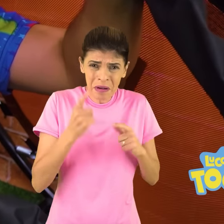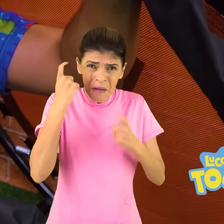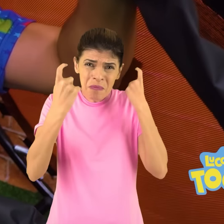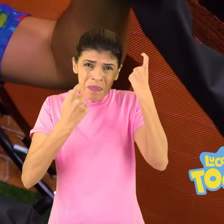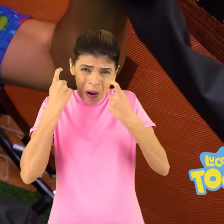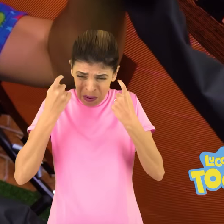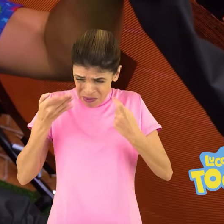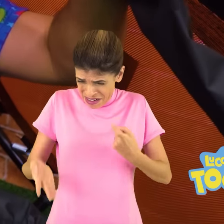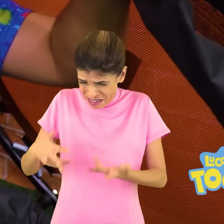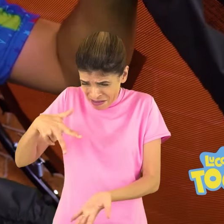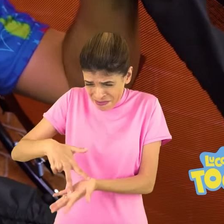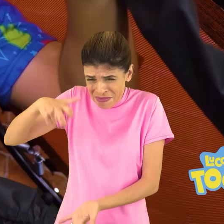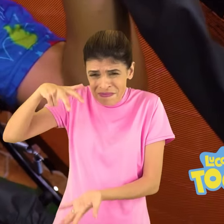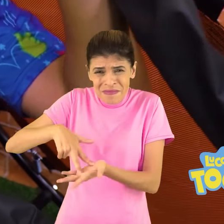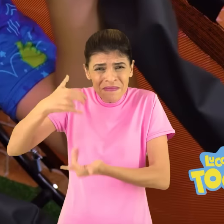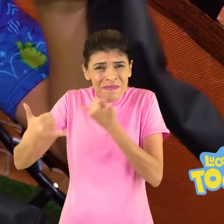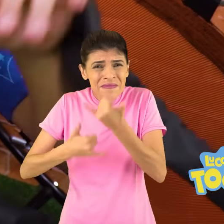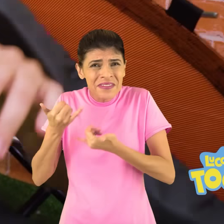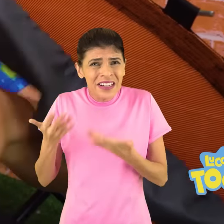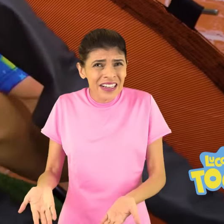preocupada com o trampolim?